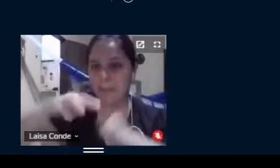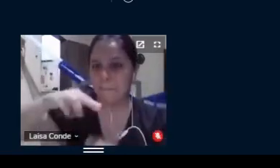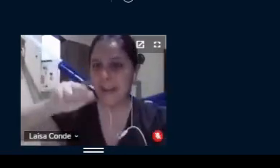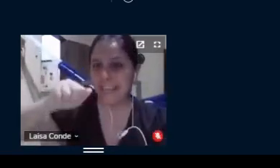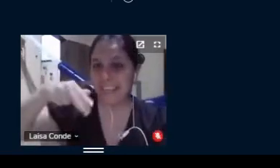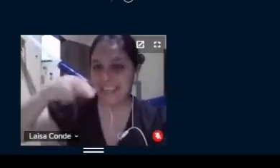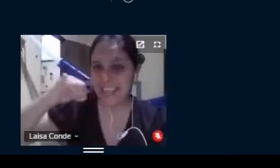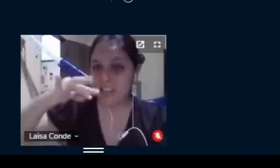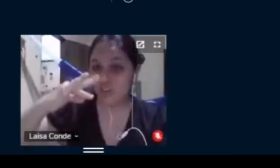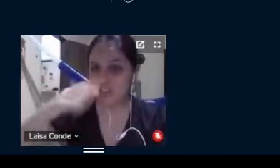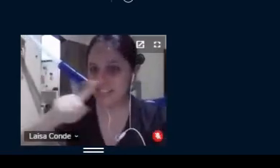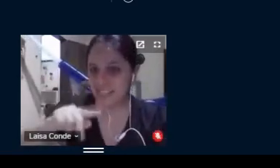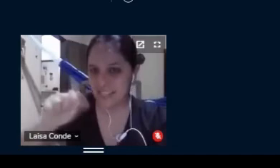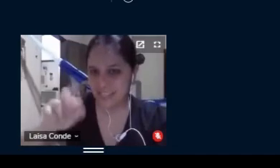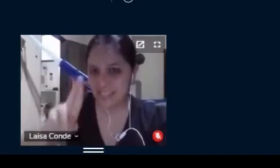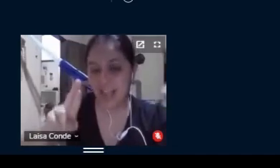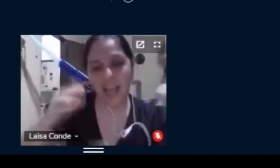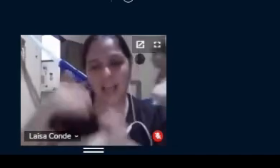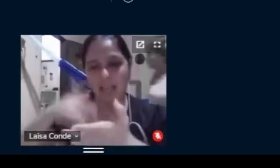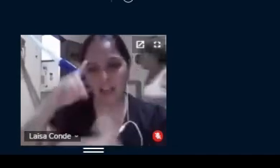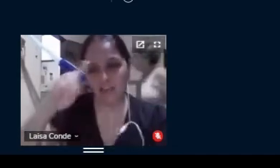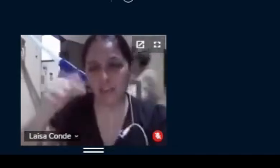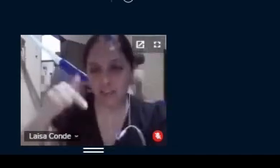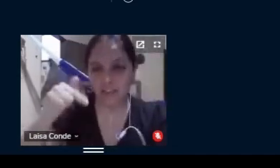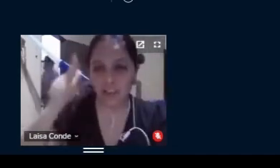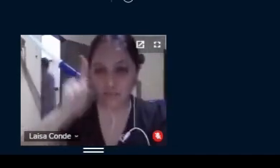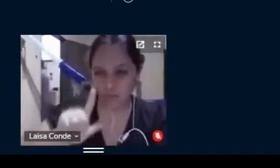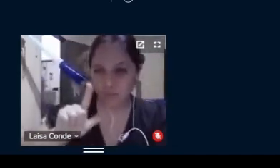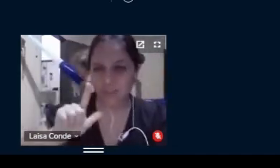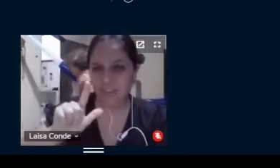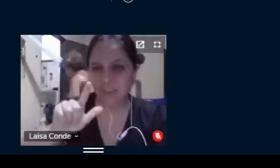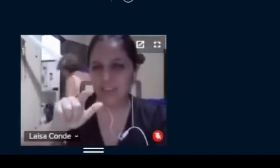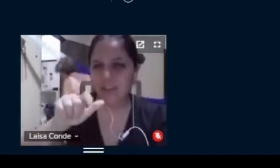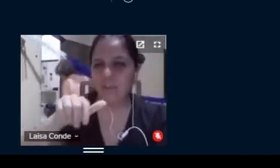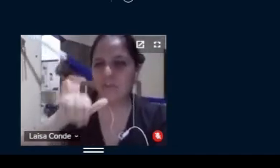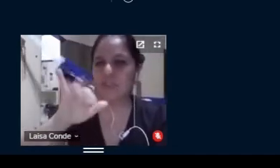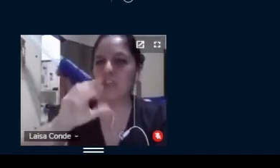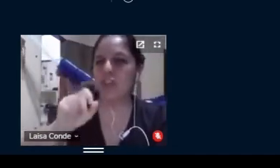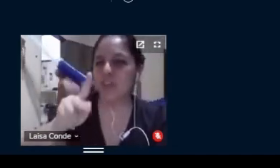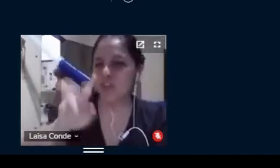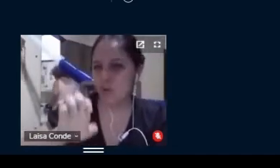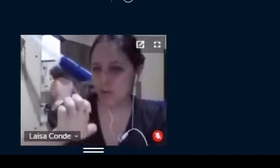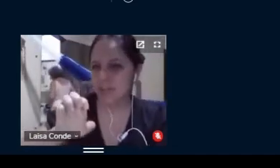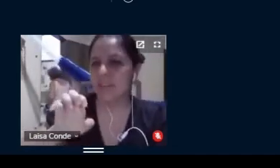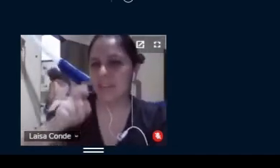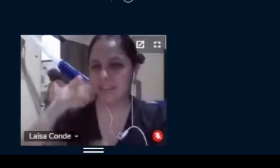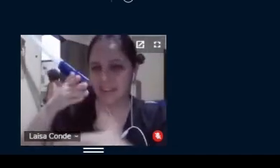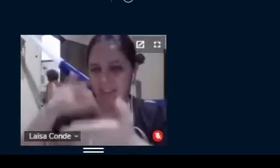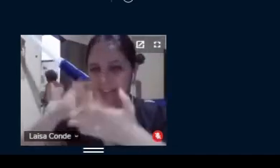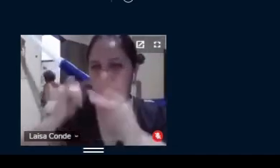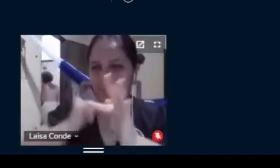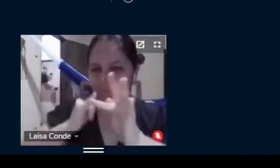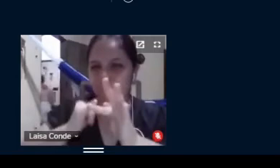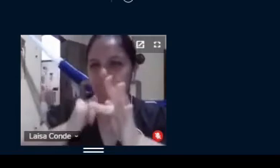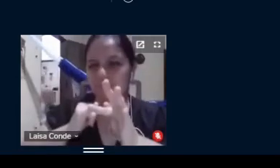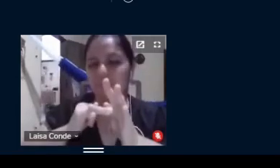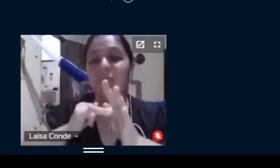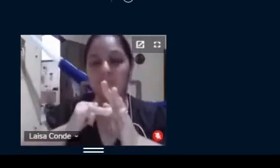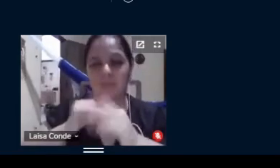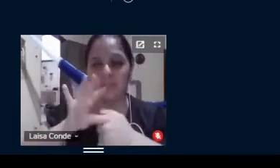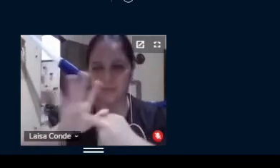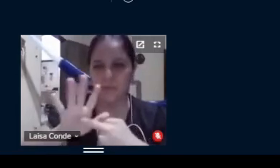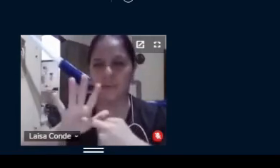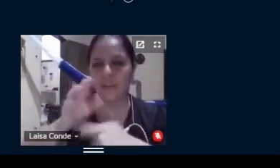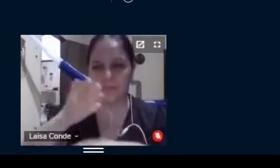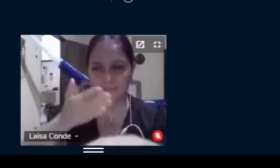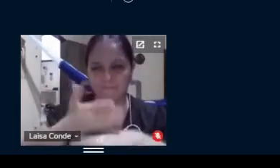dia 7 achar o iodo lá do instituto, eu tento comprar a partícula magnética pra gente brincar, tá?